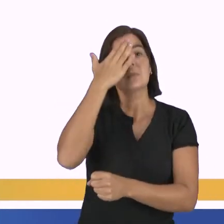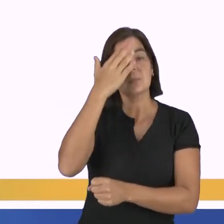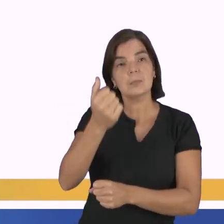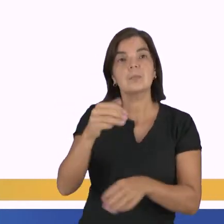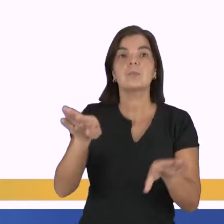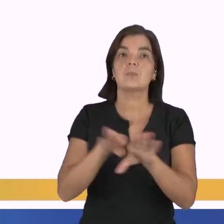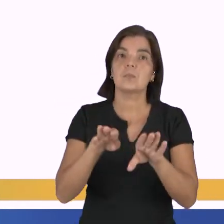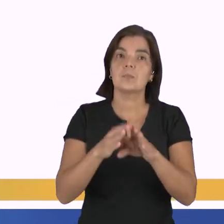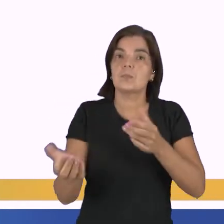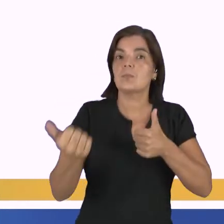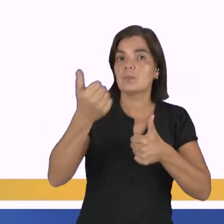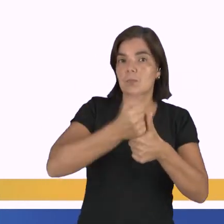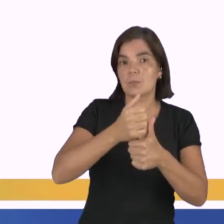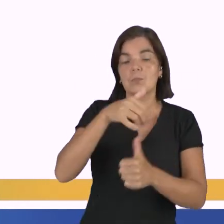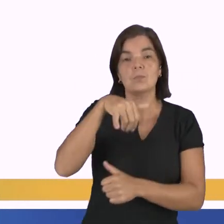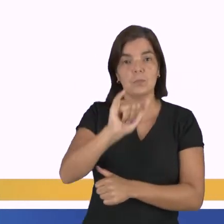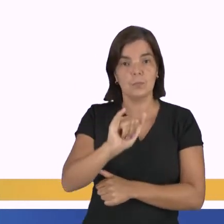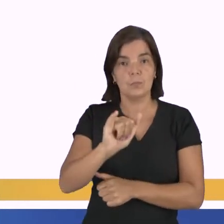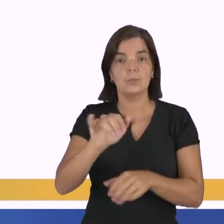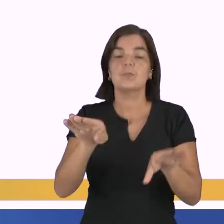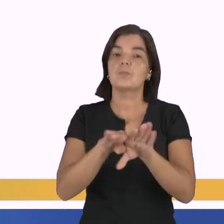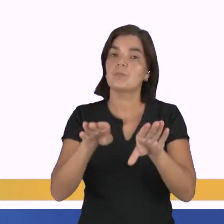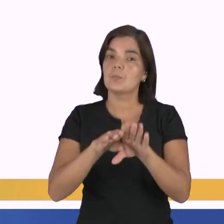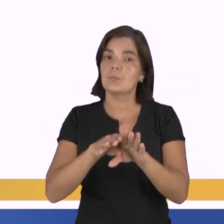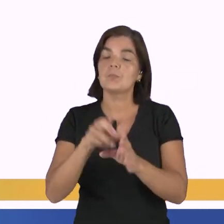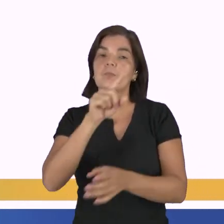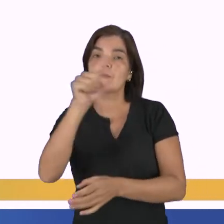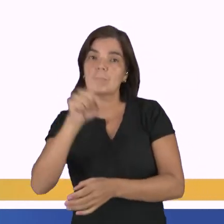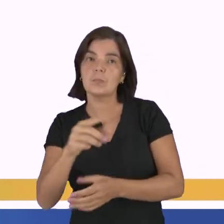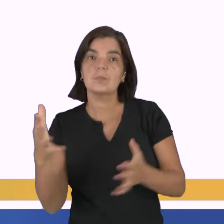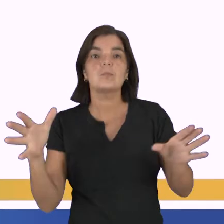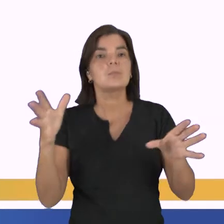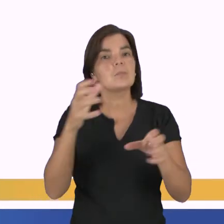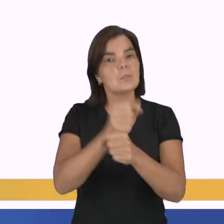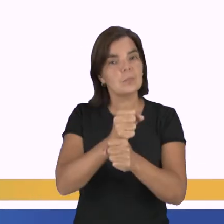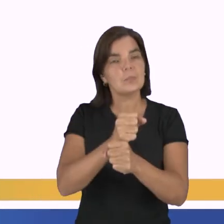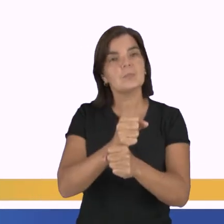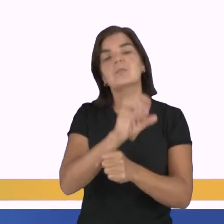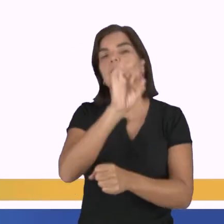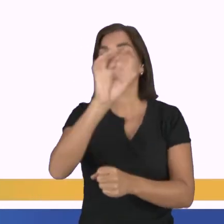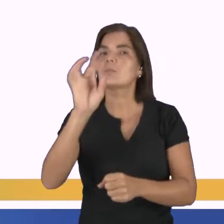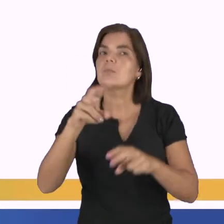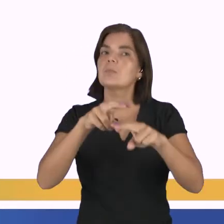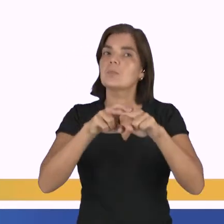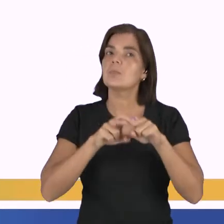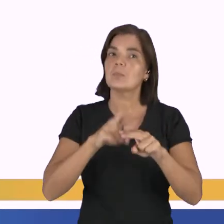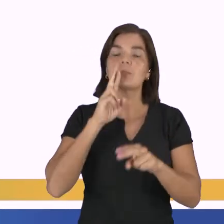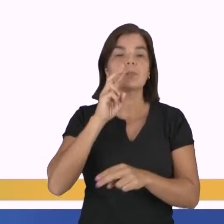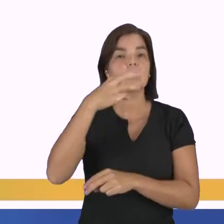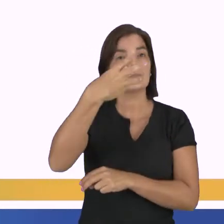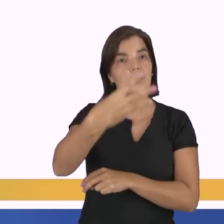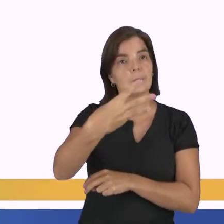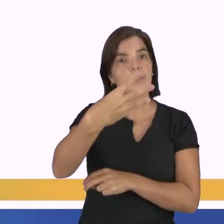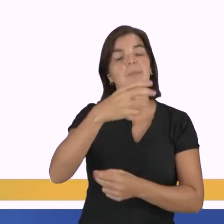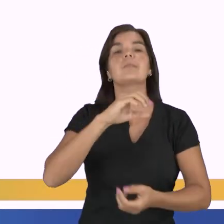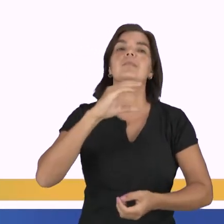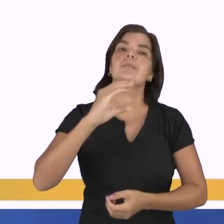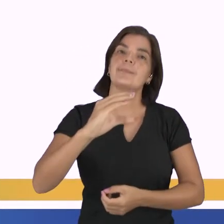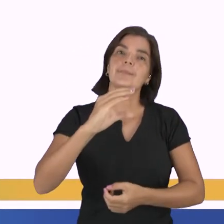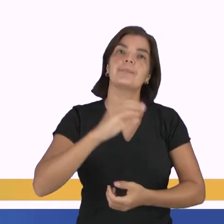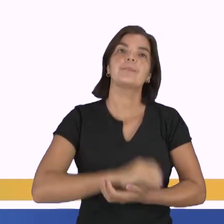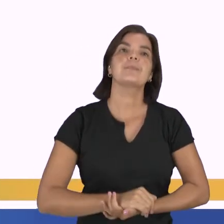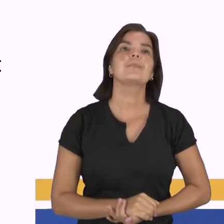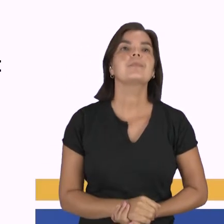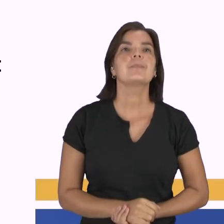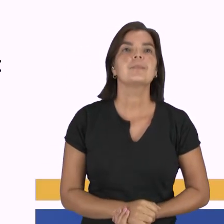para mim formar essa aqui é substituir o x ou y e o z e somar respectivamente tá por isso que deu três então a resposta vai ser a